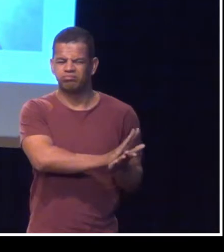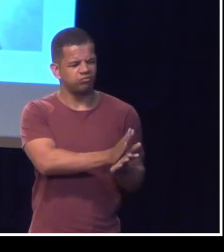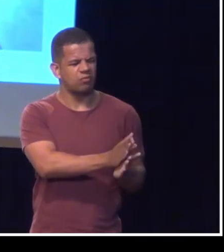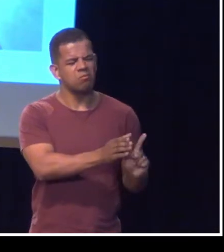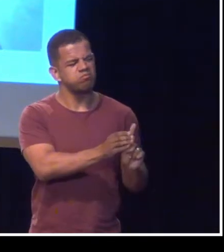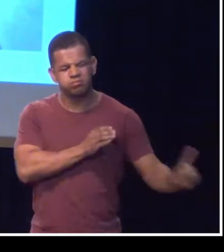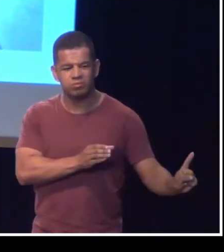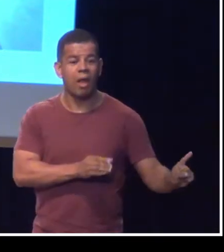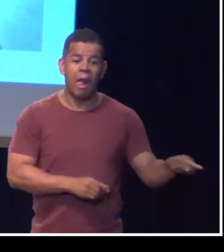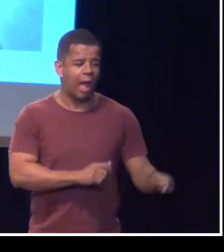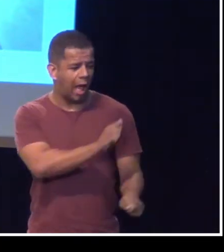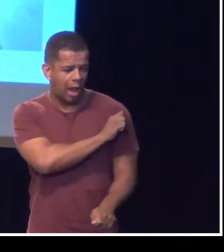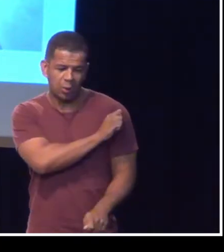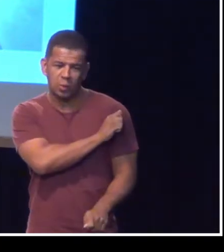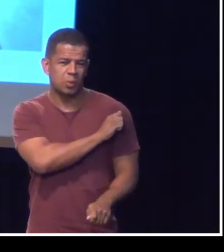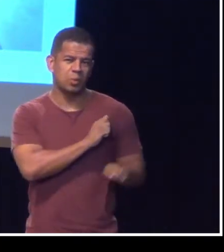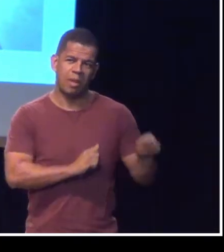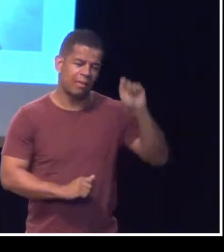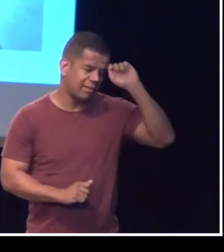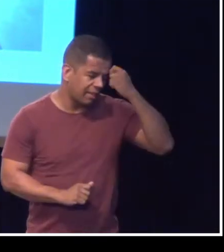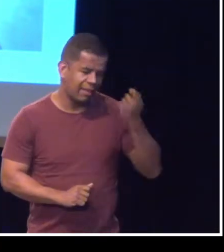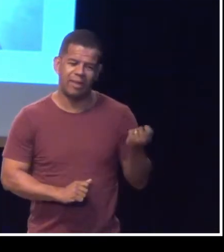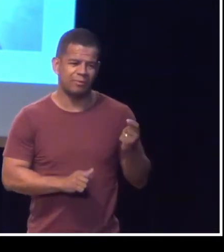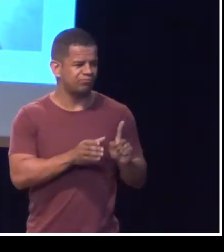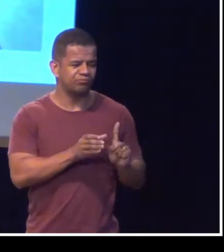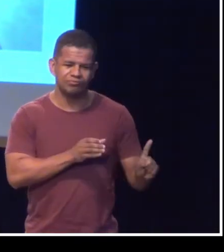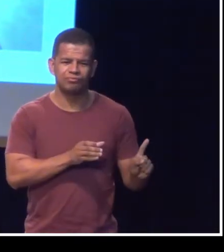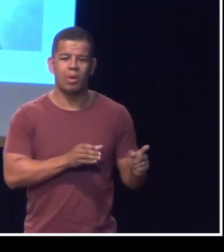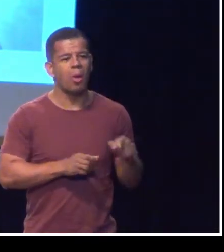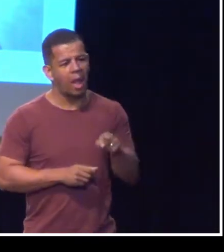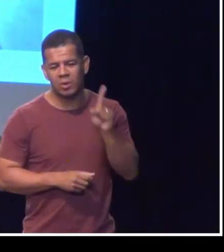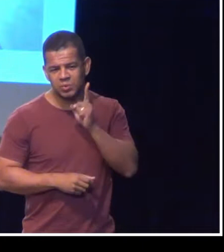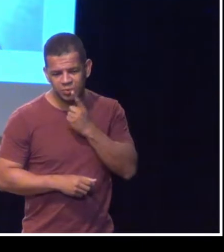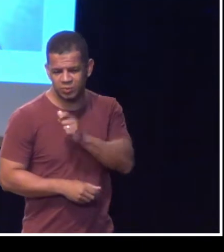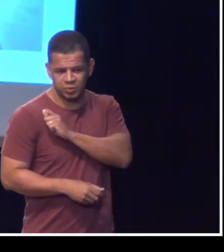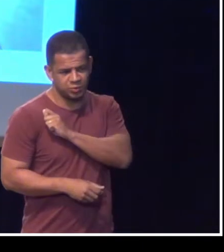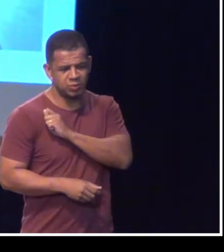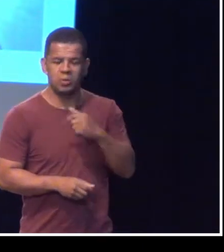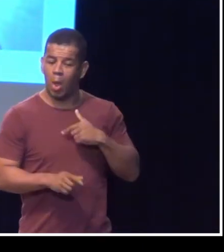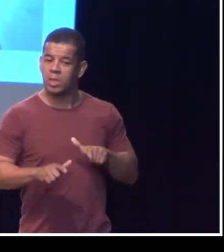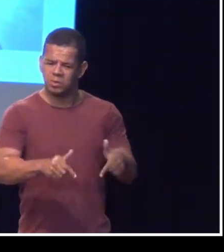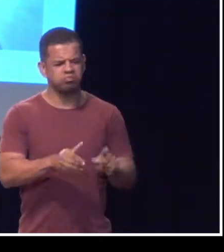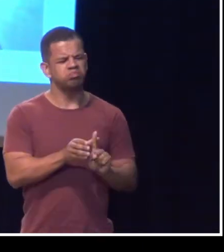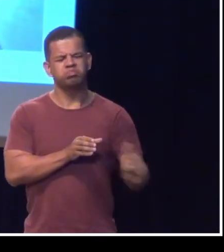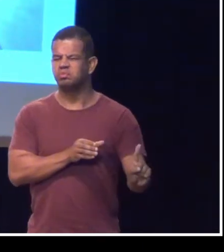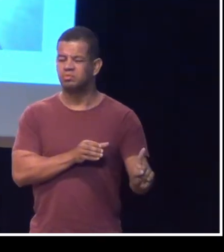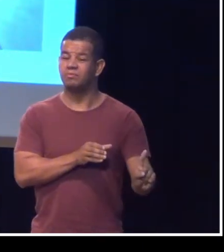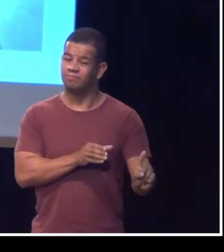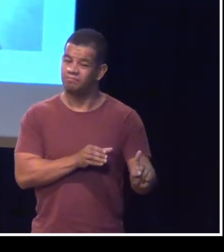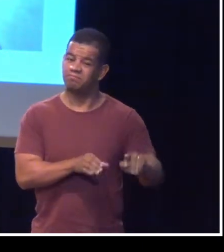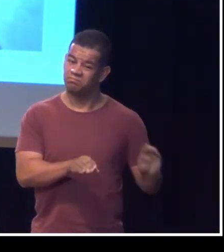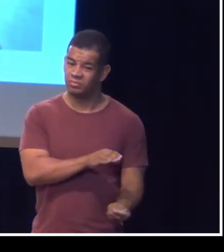aluno que é negro, eu não vou escolher aquele aluno que é cadeirante, eu não vou escolher aquele aluno que é surdo, e de forma eu coloco em ação. Então, a gente, de fato,